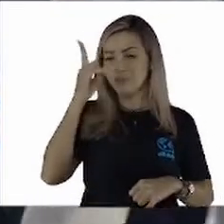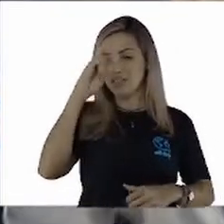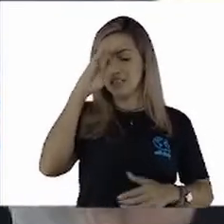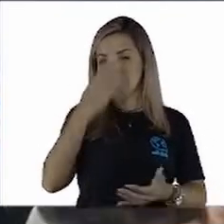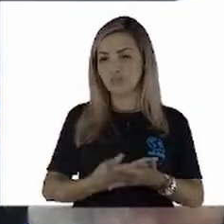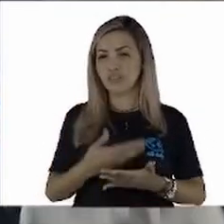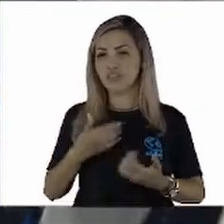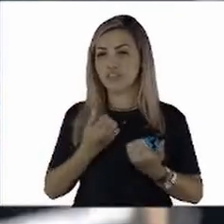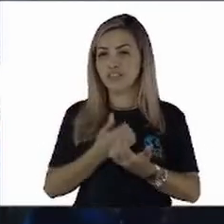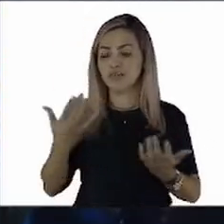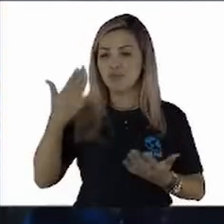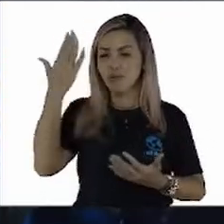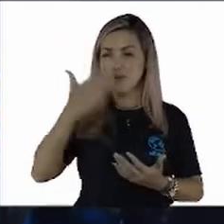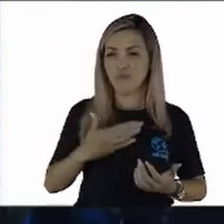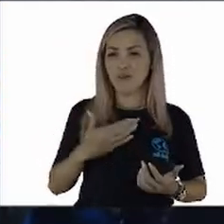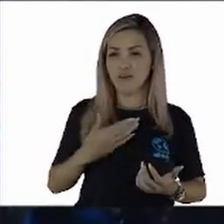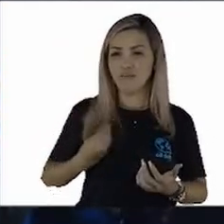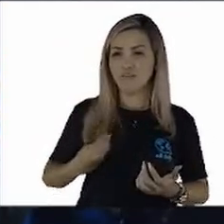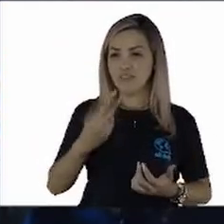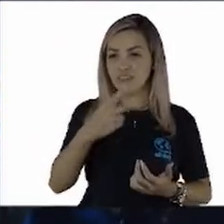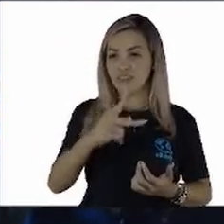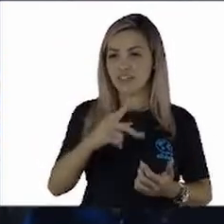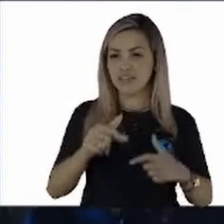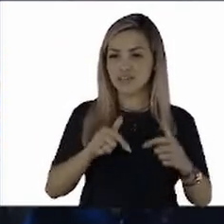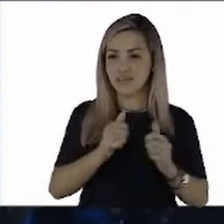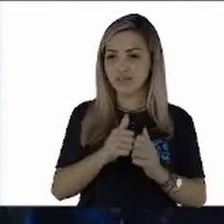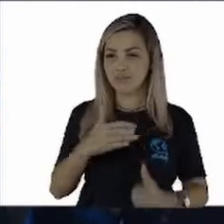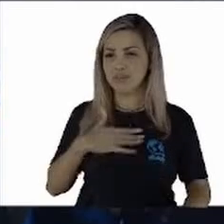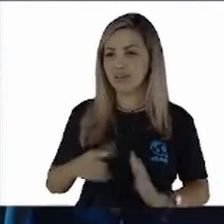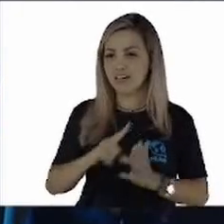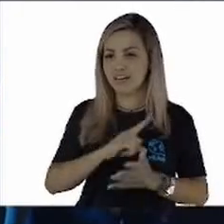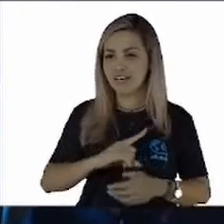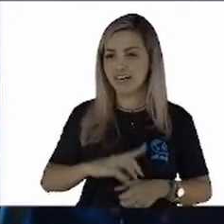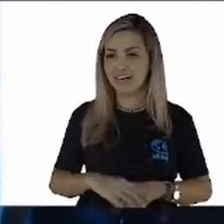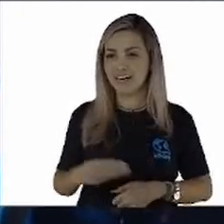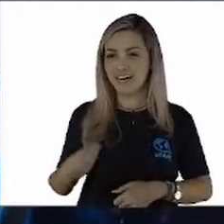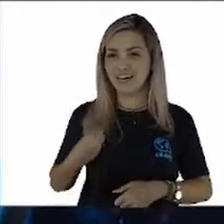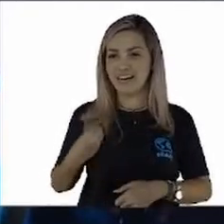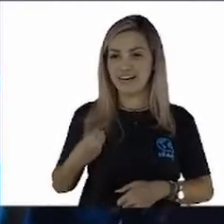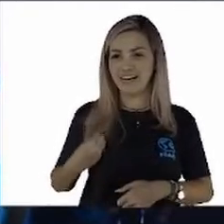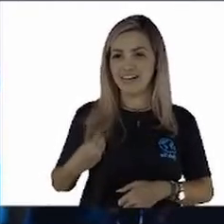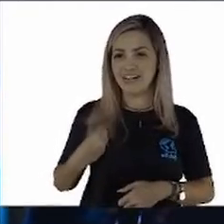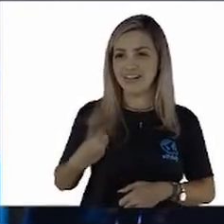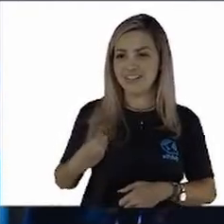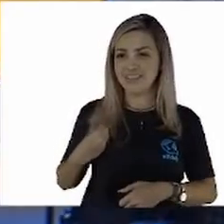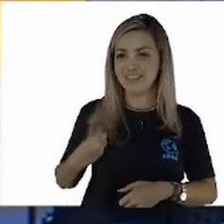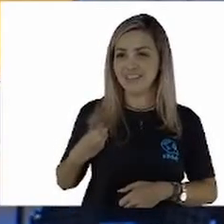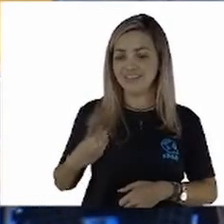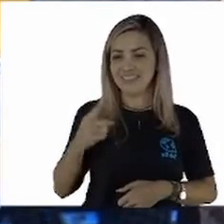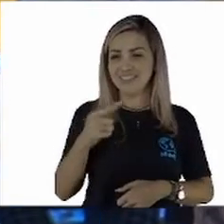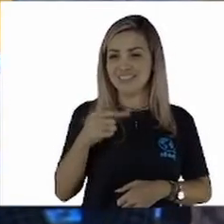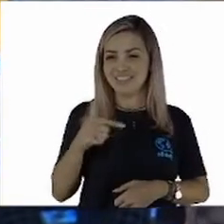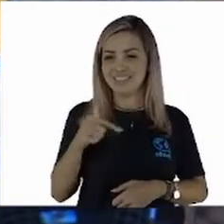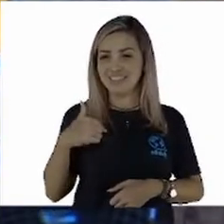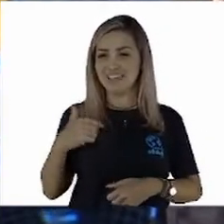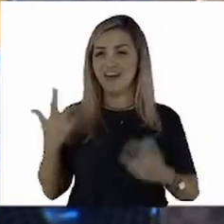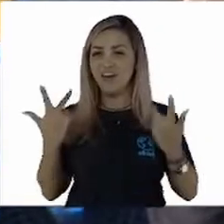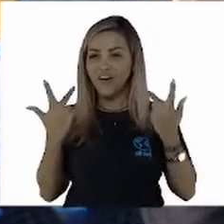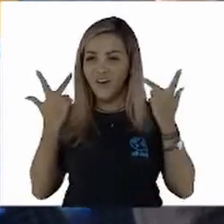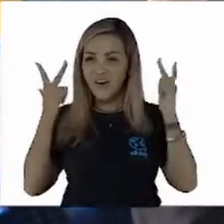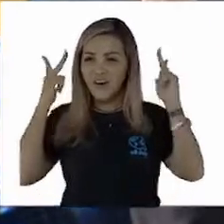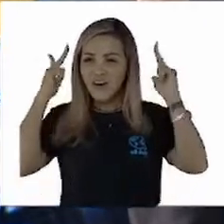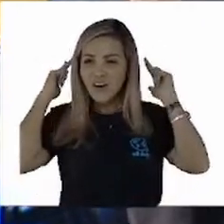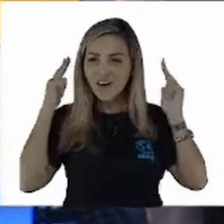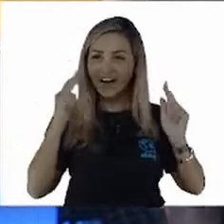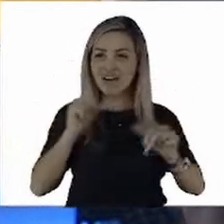gosto de deixar a prova. Isso aqui é a vida de cão dele, ó, antes de trabalhar comigo. Tá vendo? Vira pra lá pras pessoas. Roda aqui, Robson. Aí eu cortei as orelhinhas,